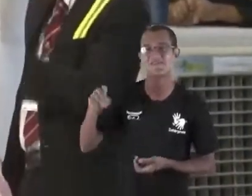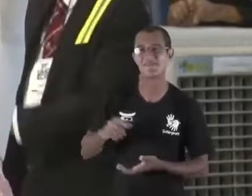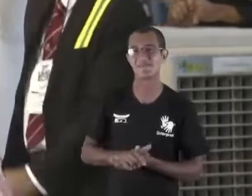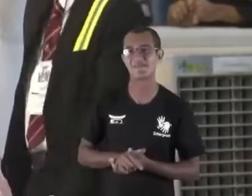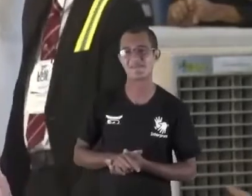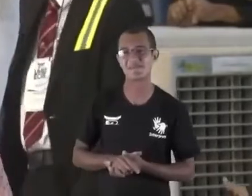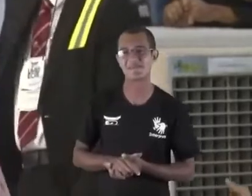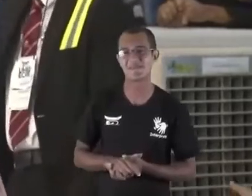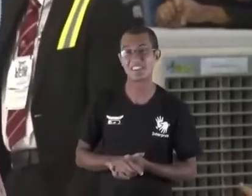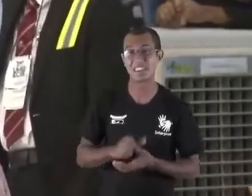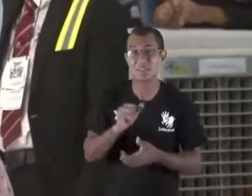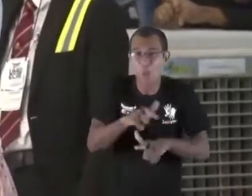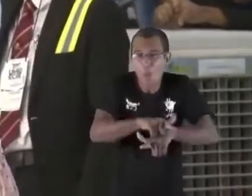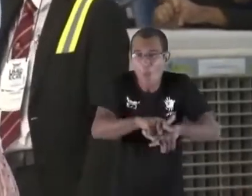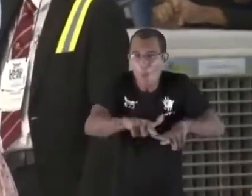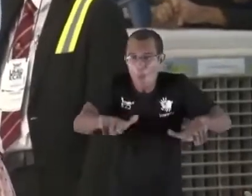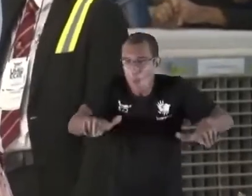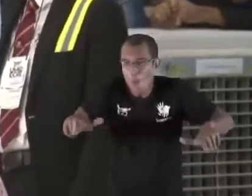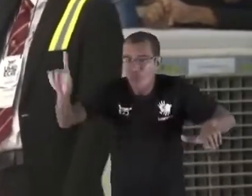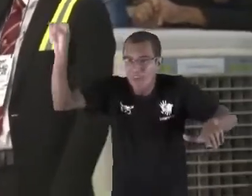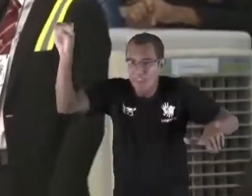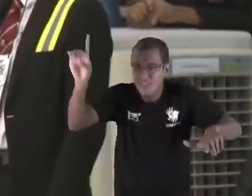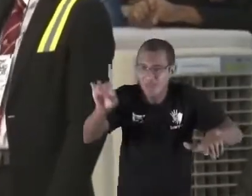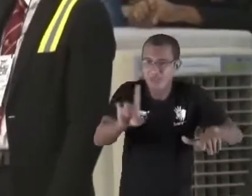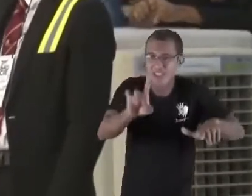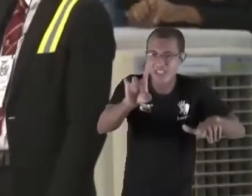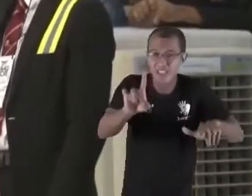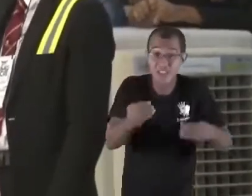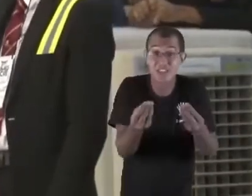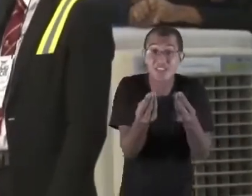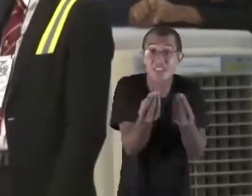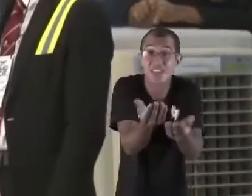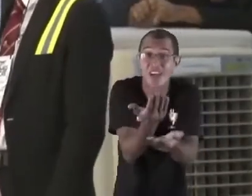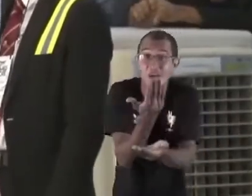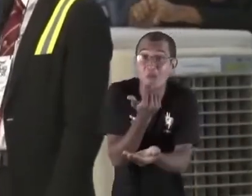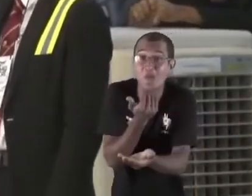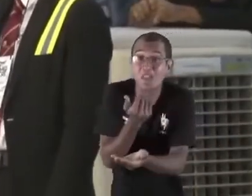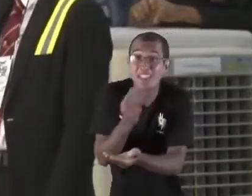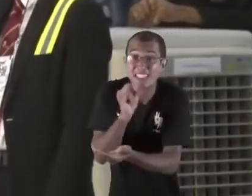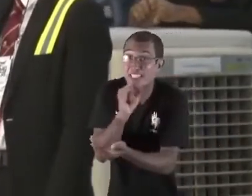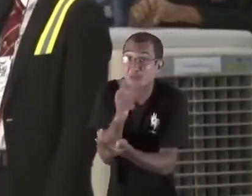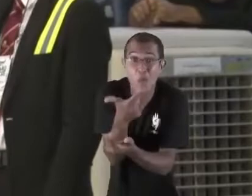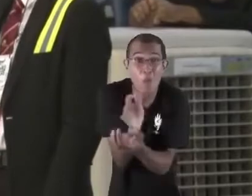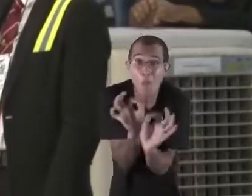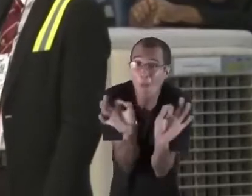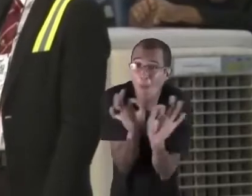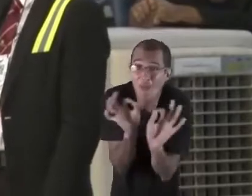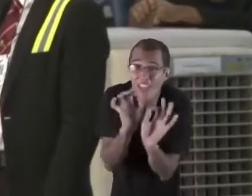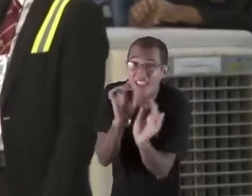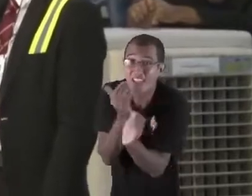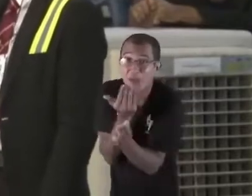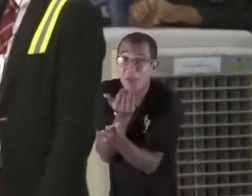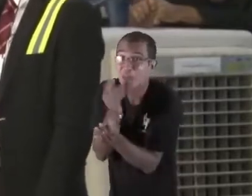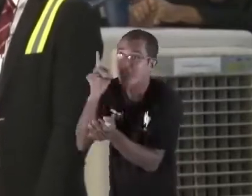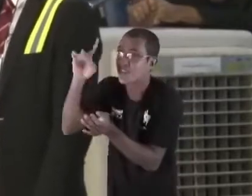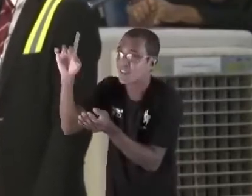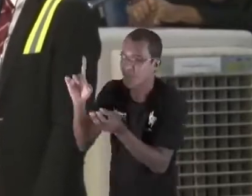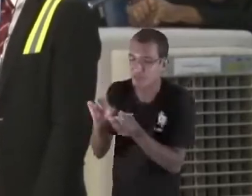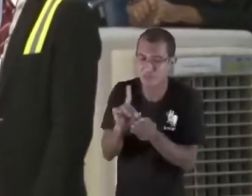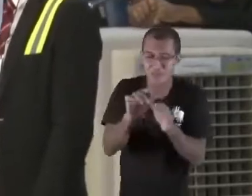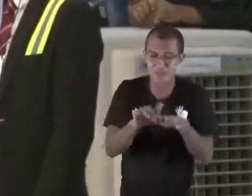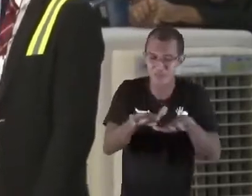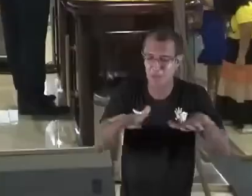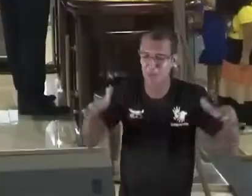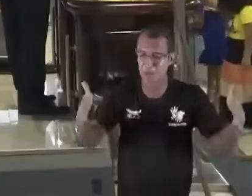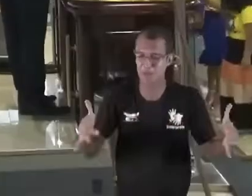está no deserto, não se chegou viu a vigésima. Chegou a vigésima primeira. Cadê a